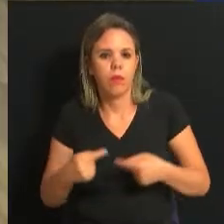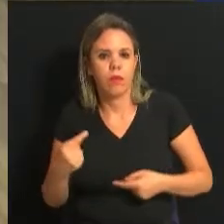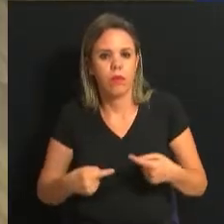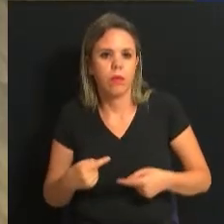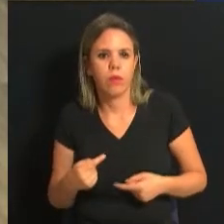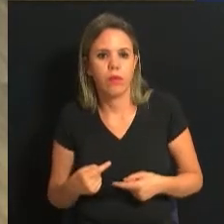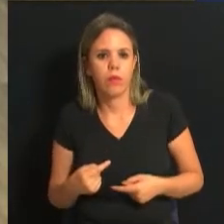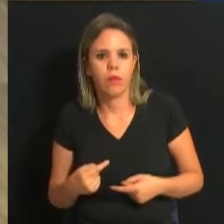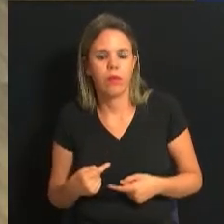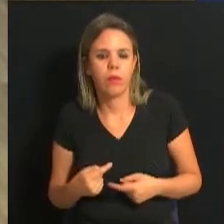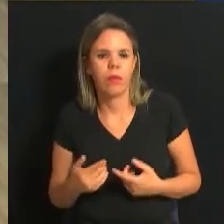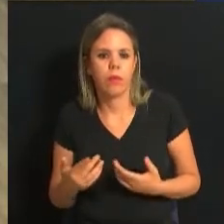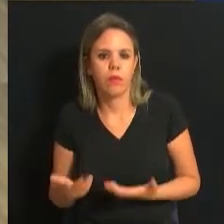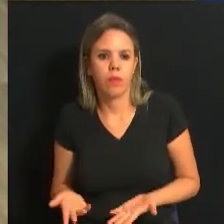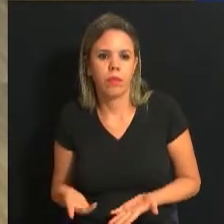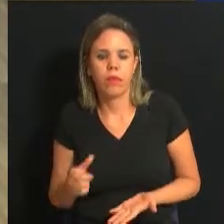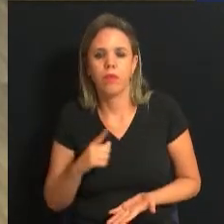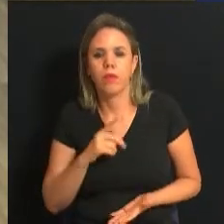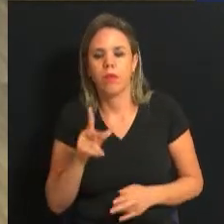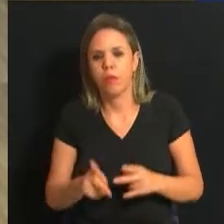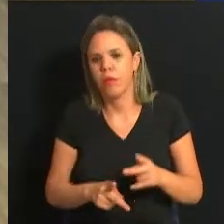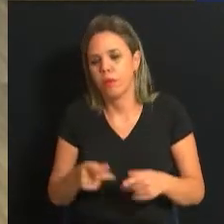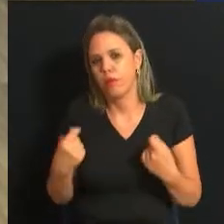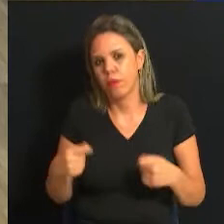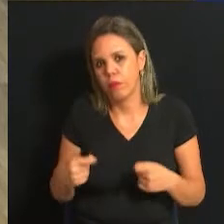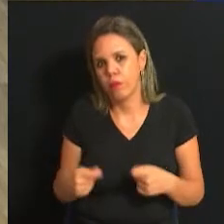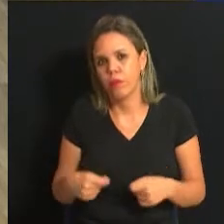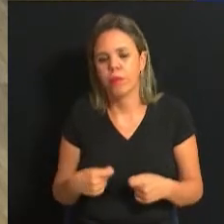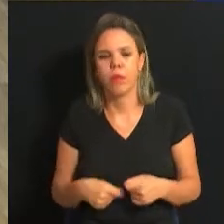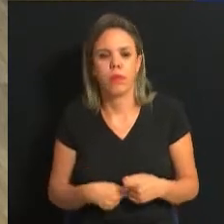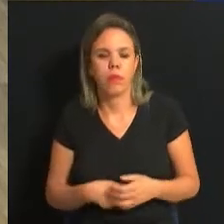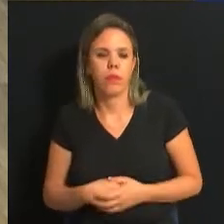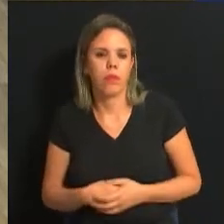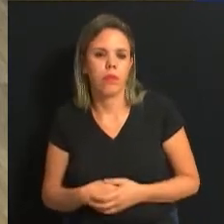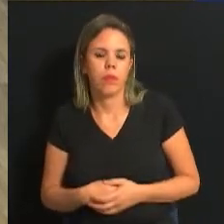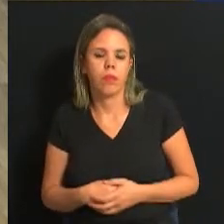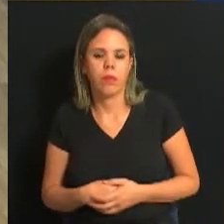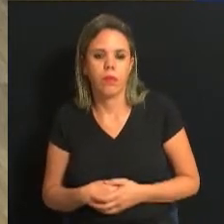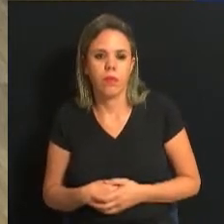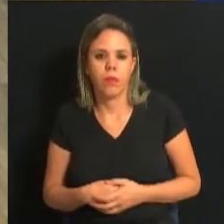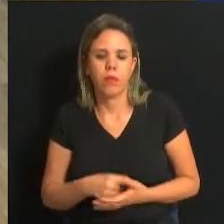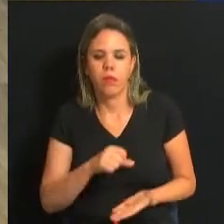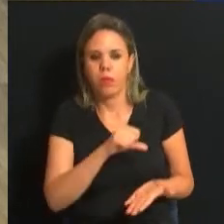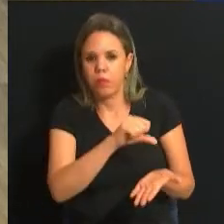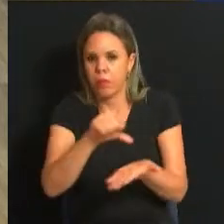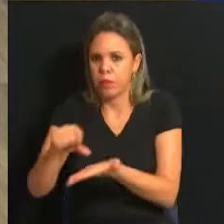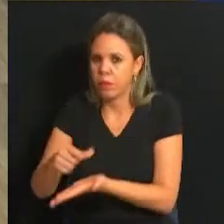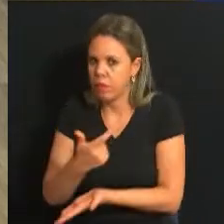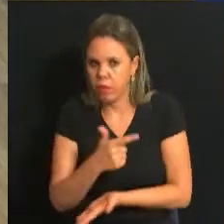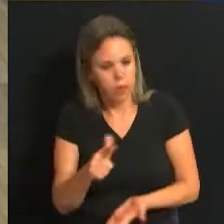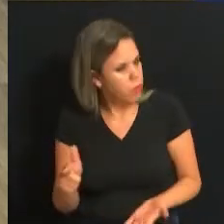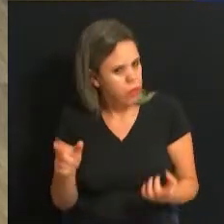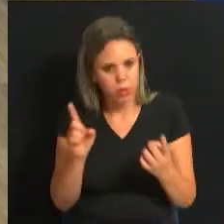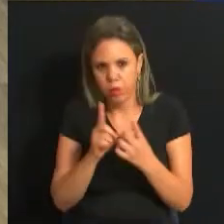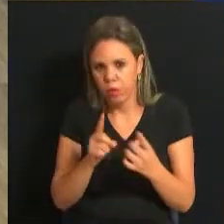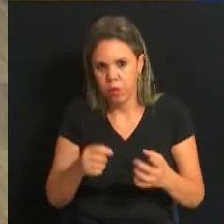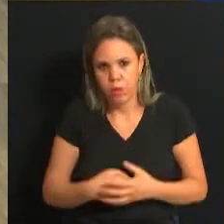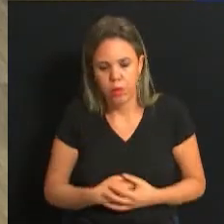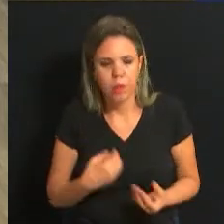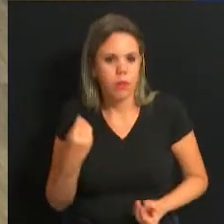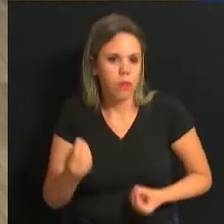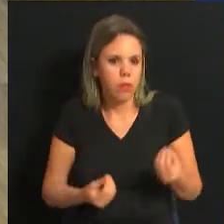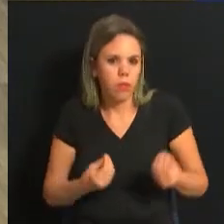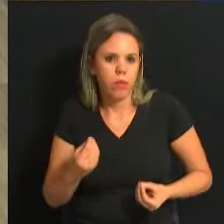torno, olha, se tem uma pessoa que precisa desse alimento, mas ela é de uma região que não tem atendimento, como ela vai tomar